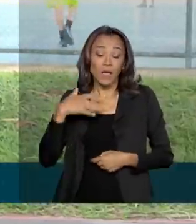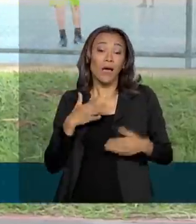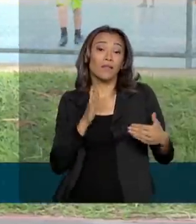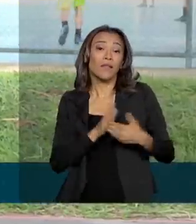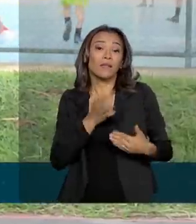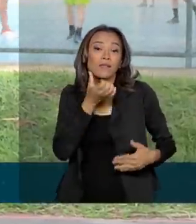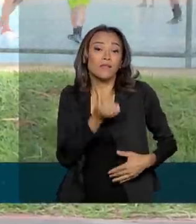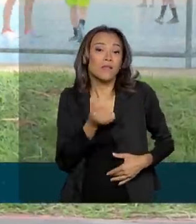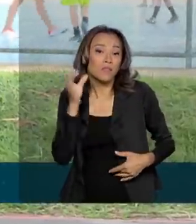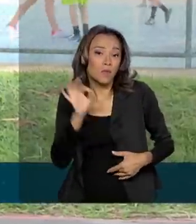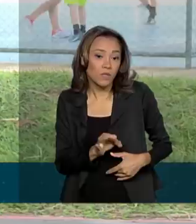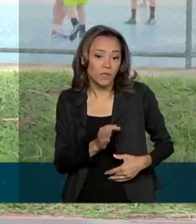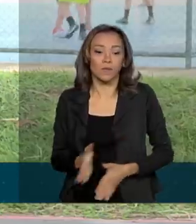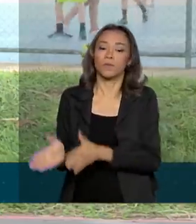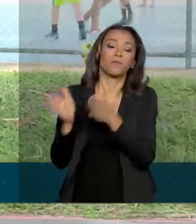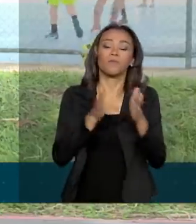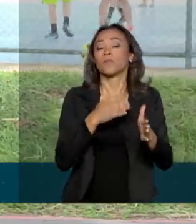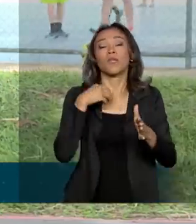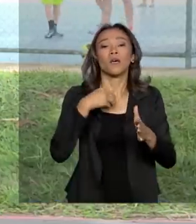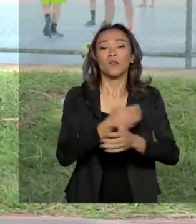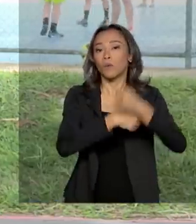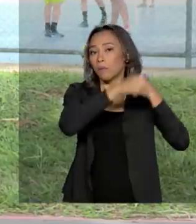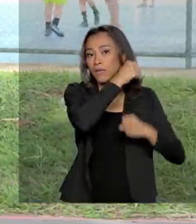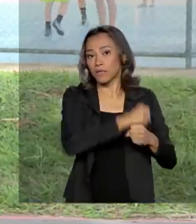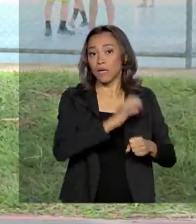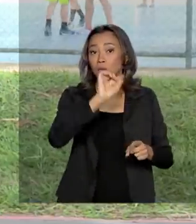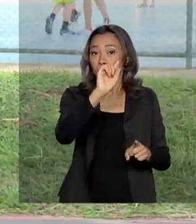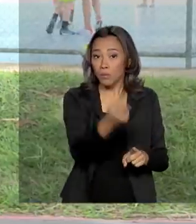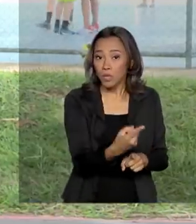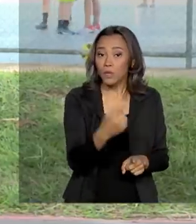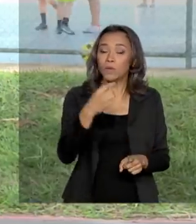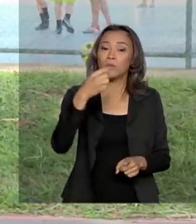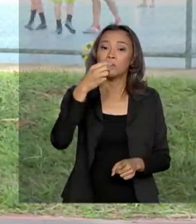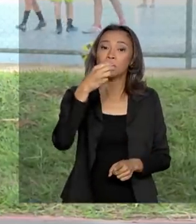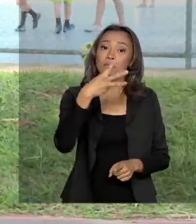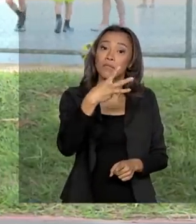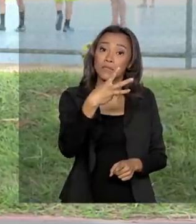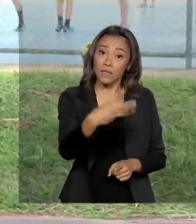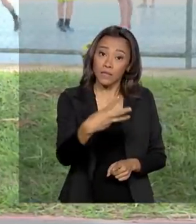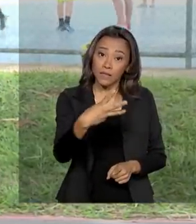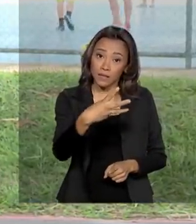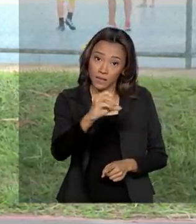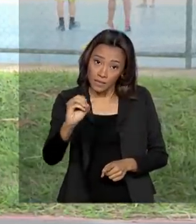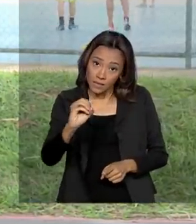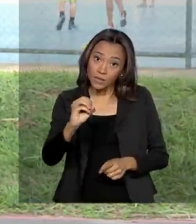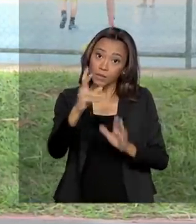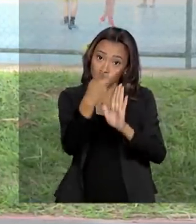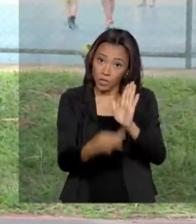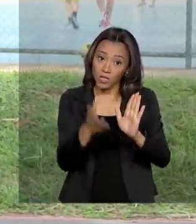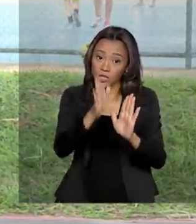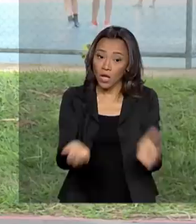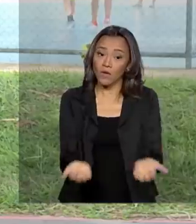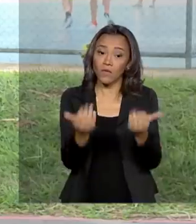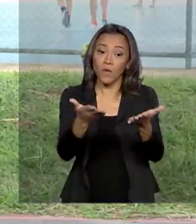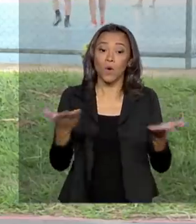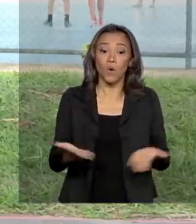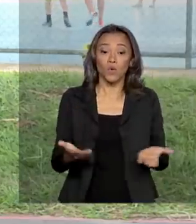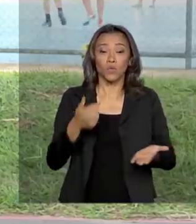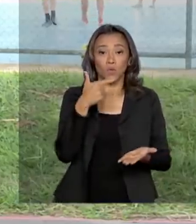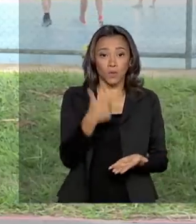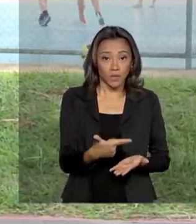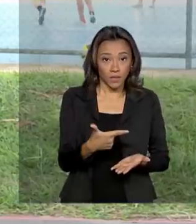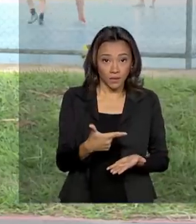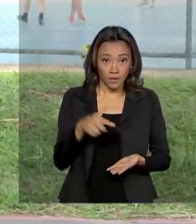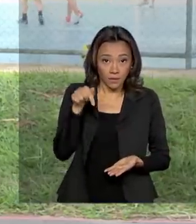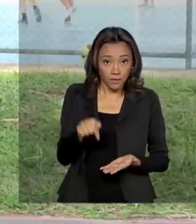passado foram apresentados 1.305 projetos em todo o país hoje 272 estão em